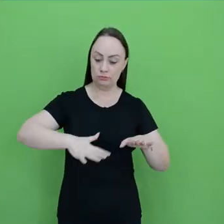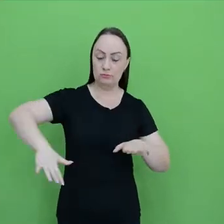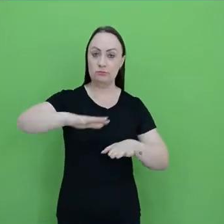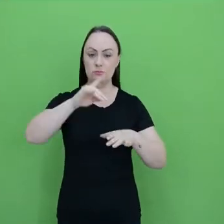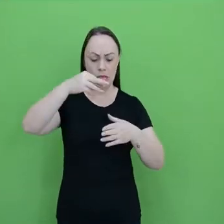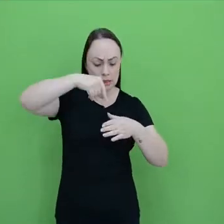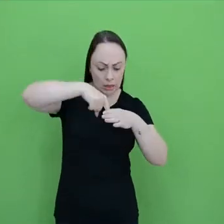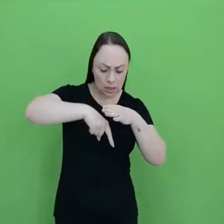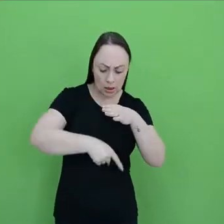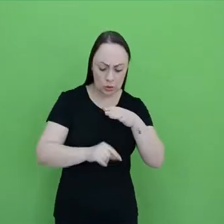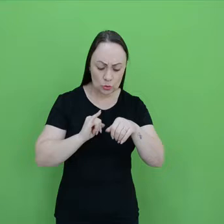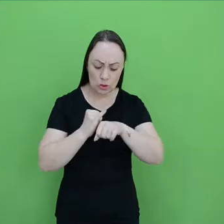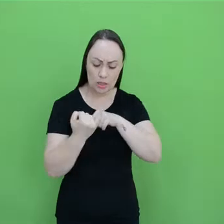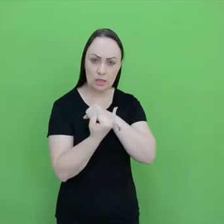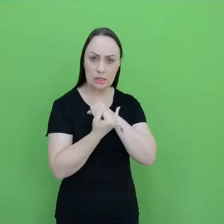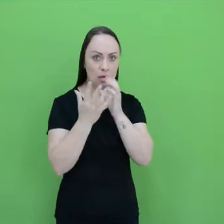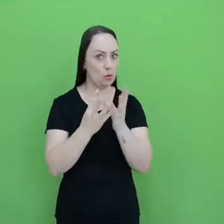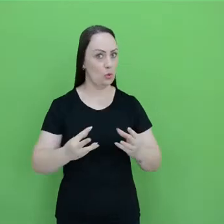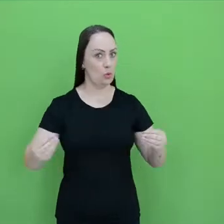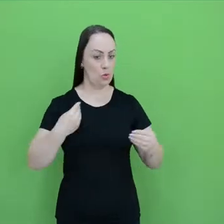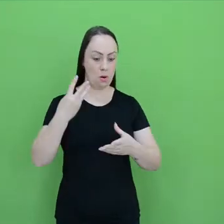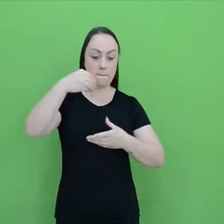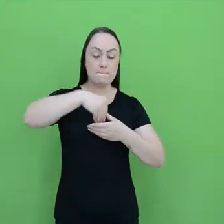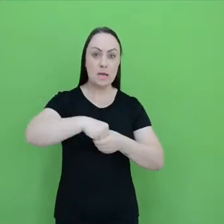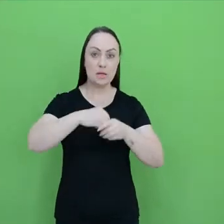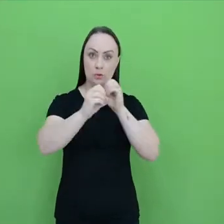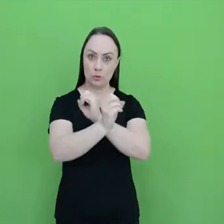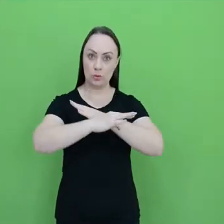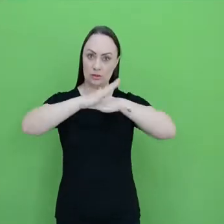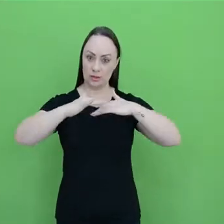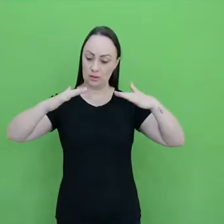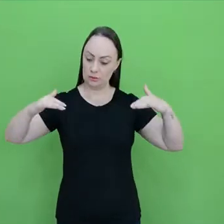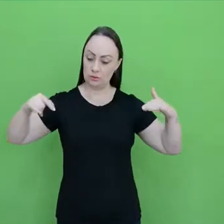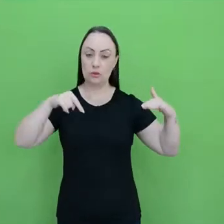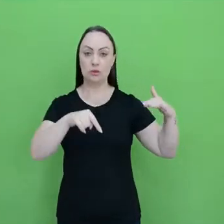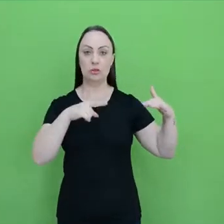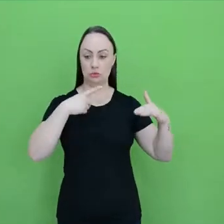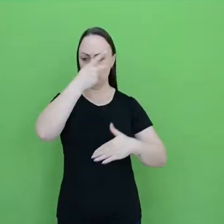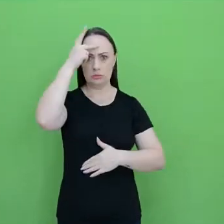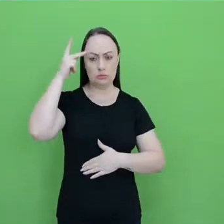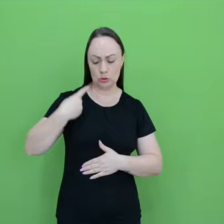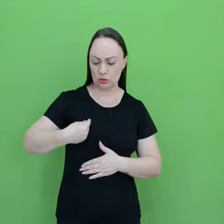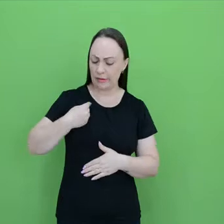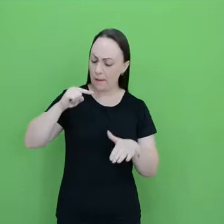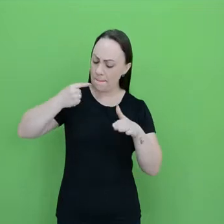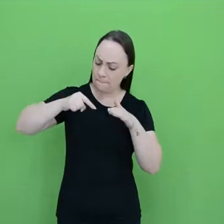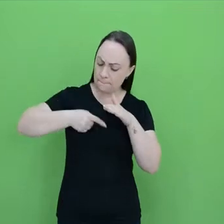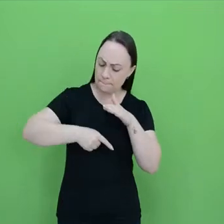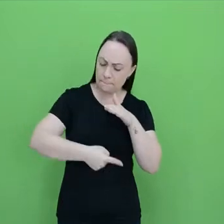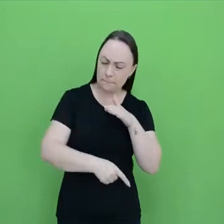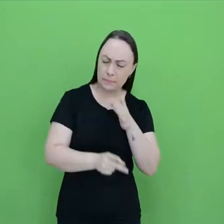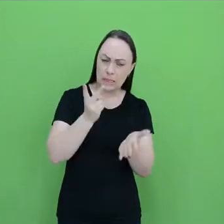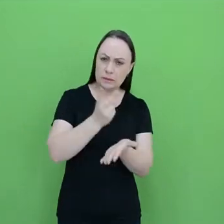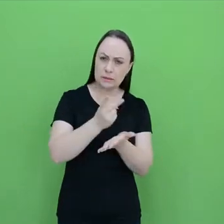uma ilha fantasma, no meio do Oceano Atlântico. As pessoas viviam lá na mais profunda